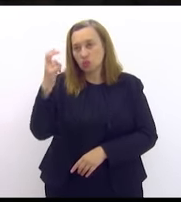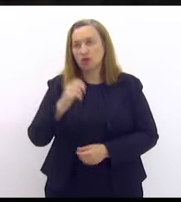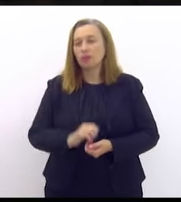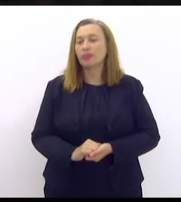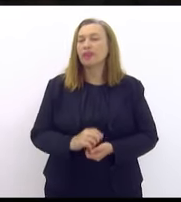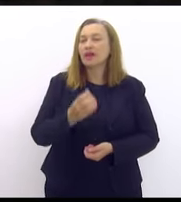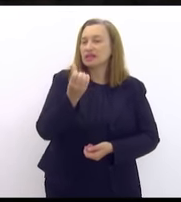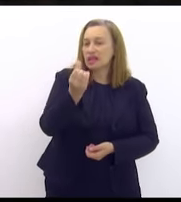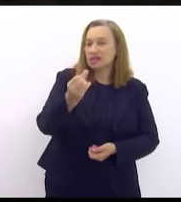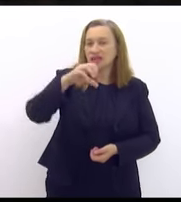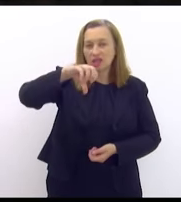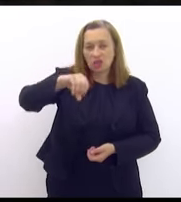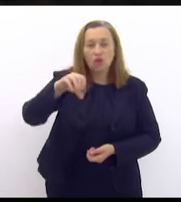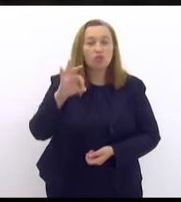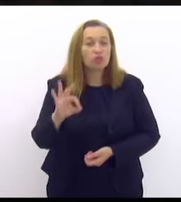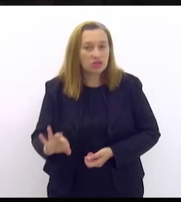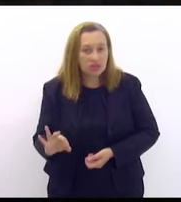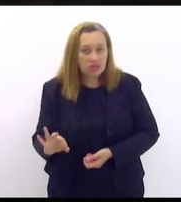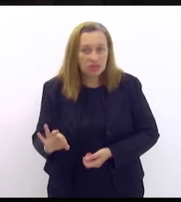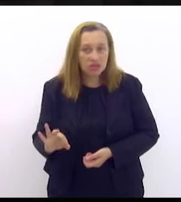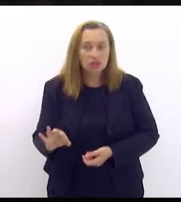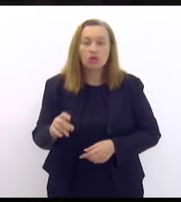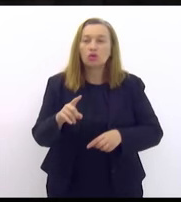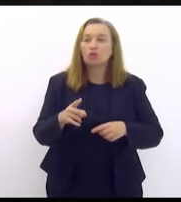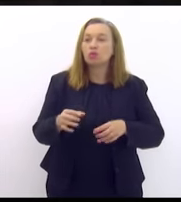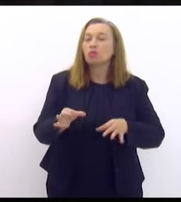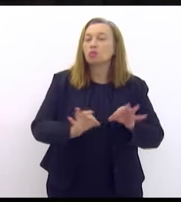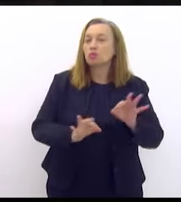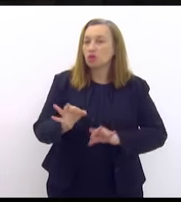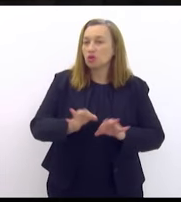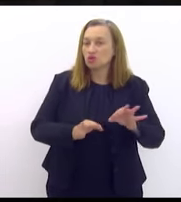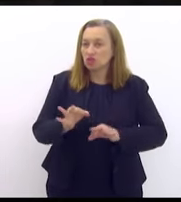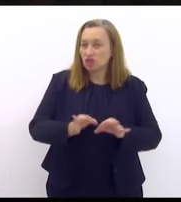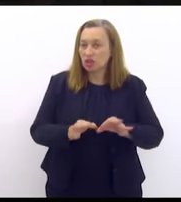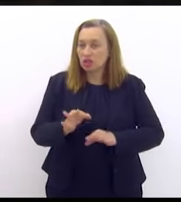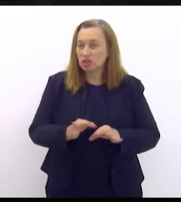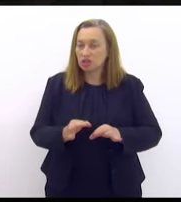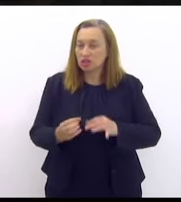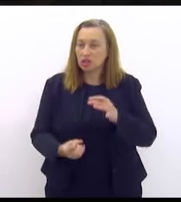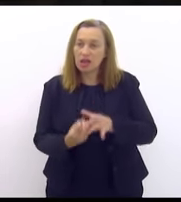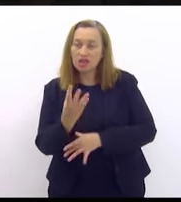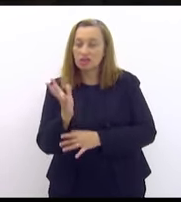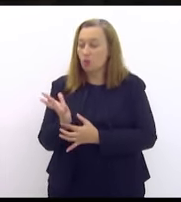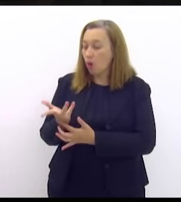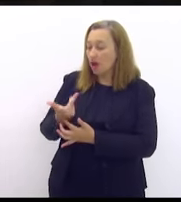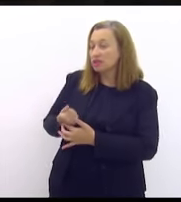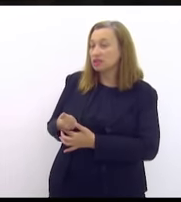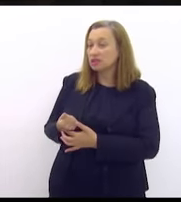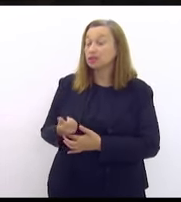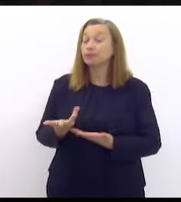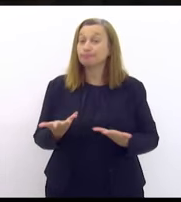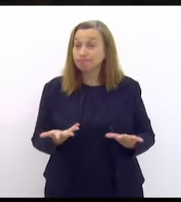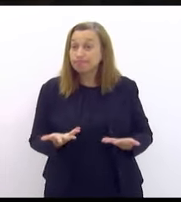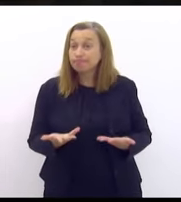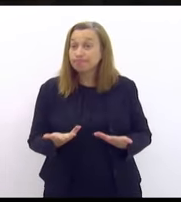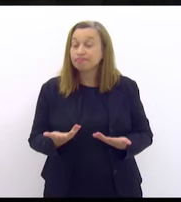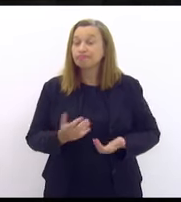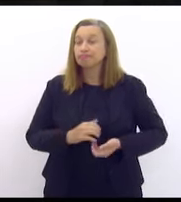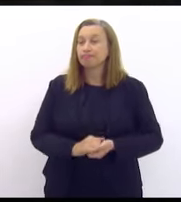de 69% nos projetos de promoção e atividades artísticas. Ou seja, aqui